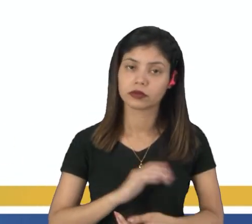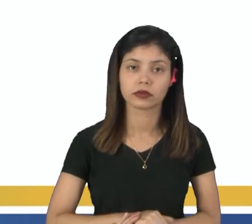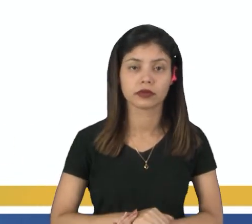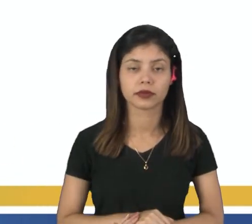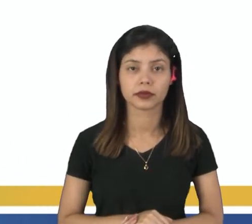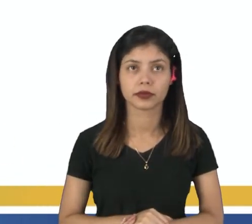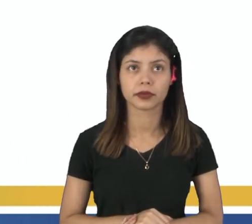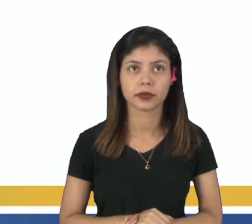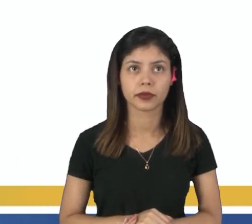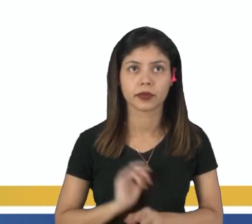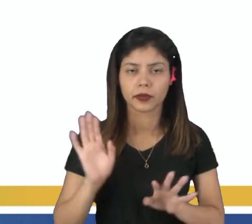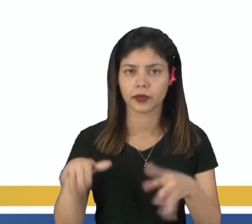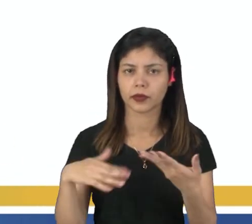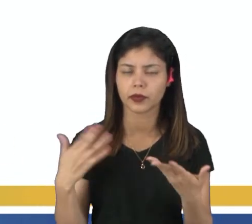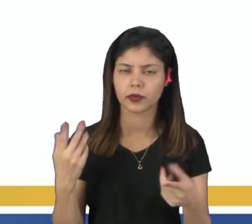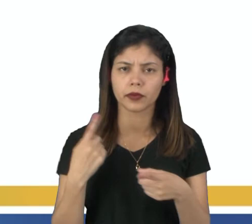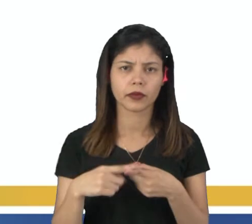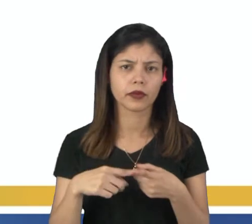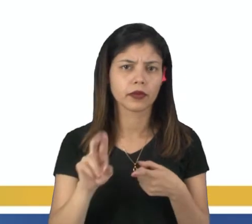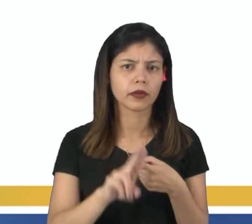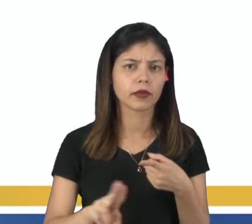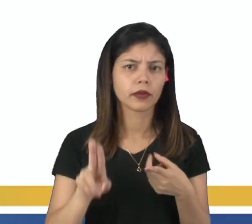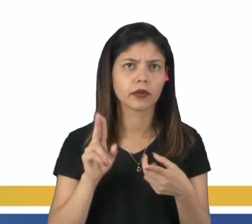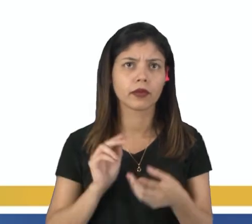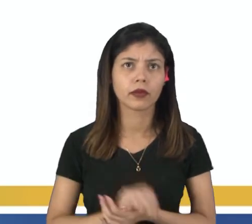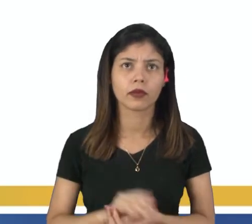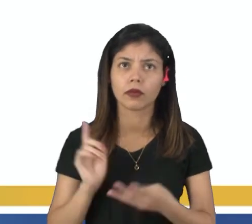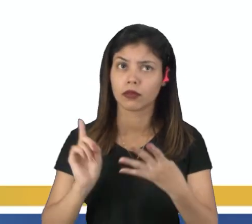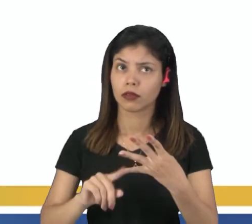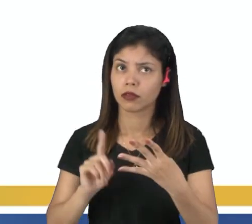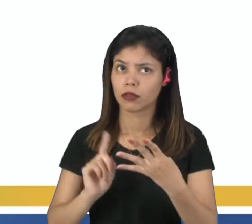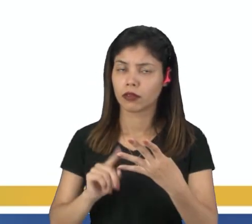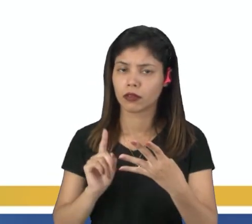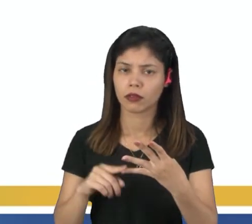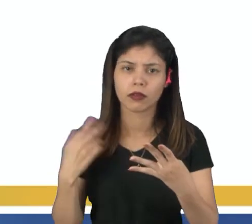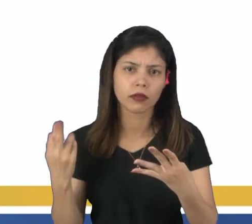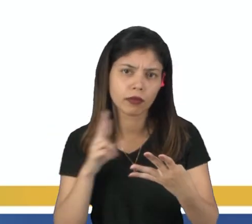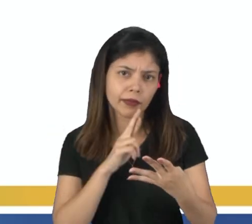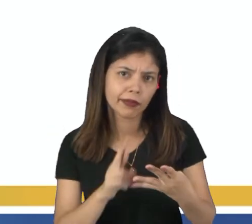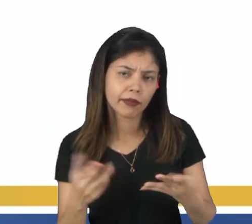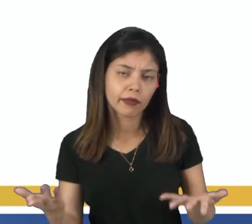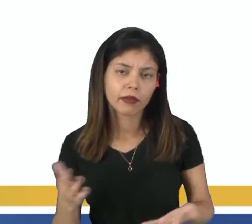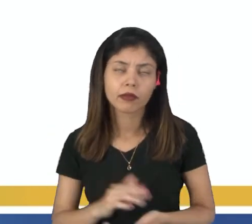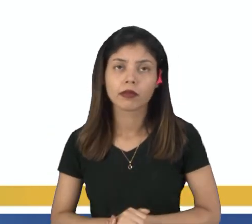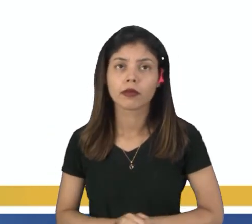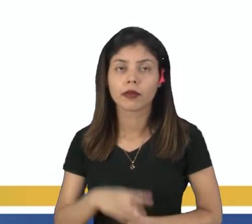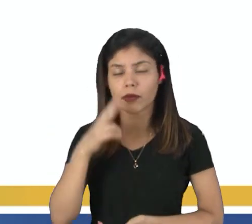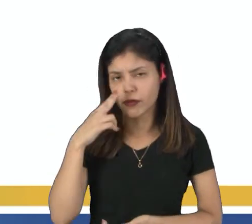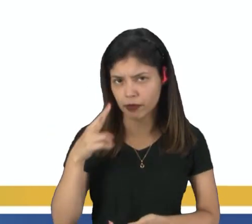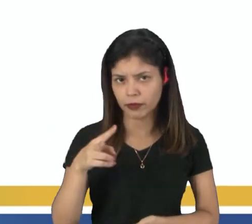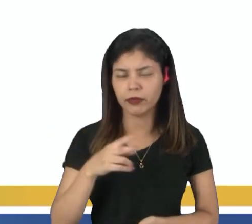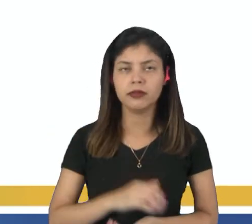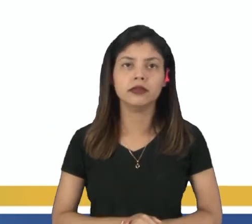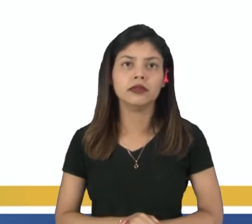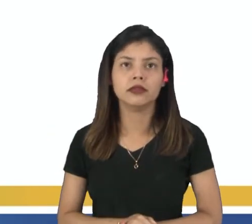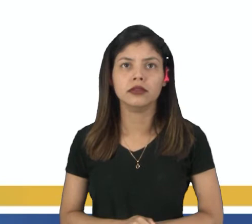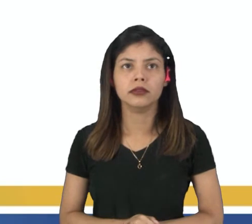doente. Qual tipo de porquê devemos colocar nesta resposta? Vamos